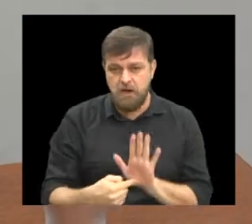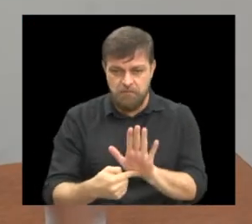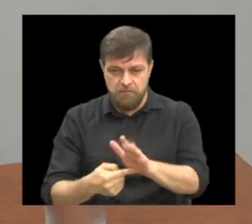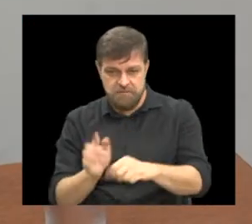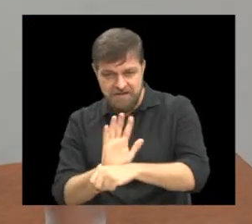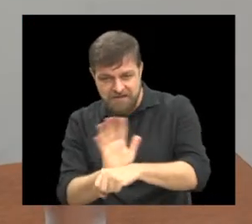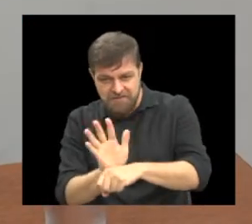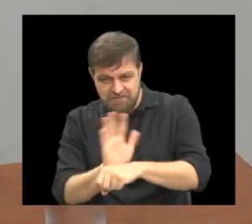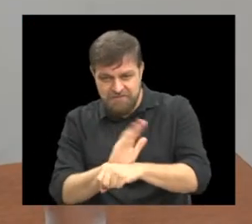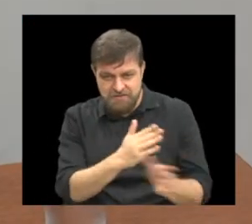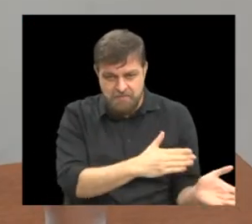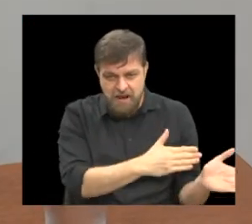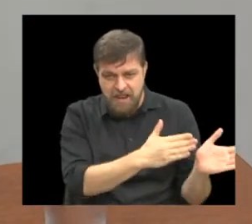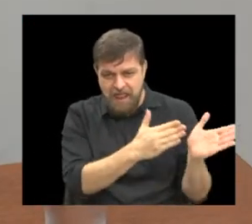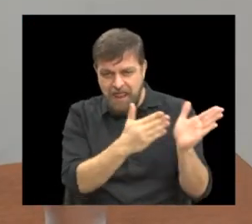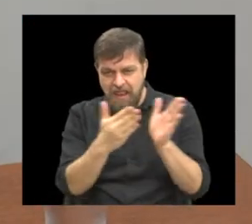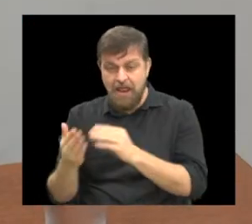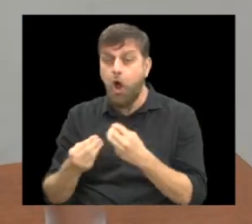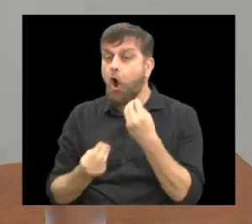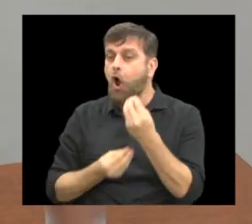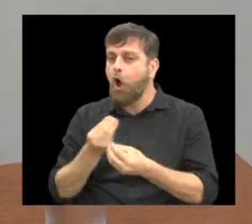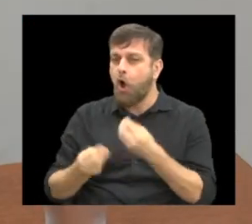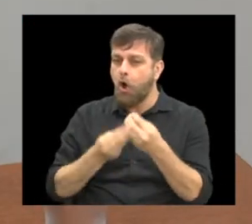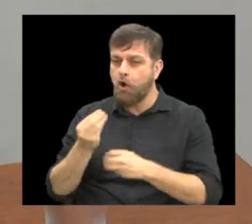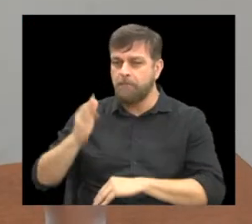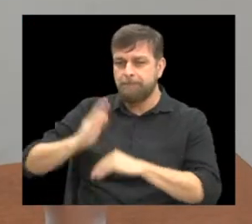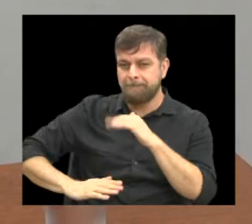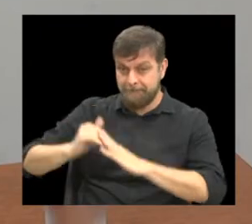um vídeo de como que a gente